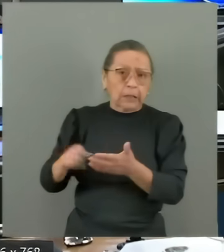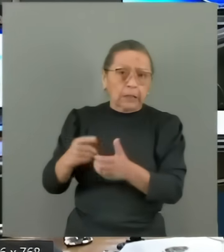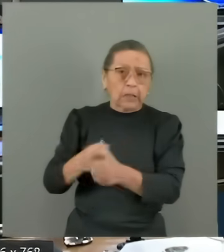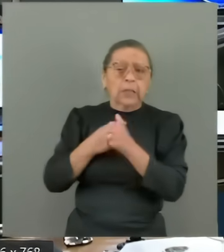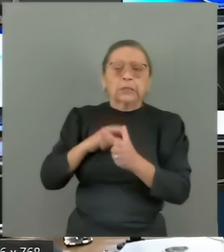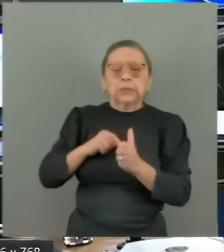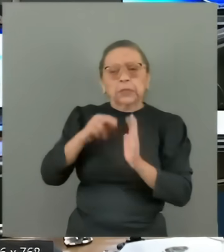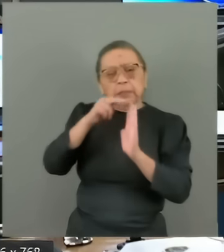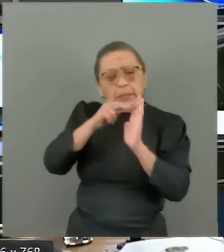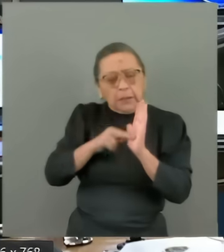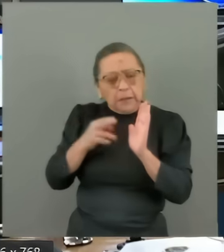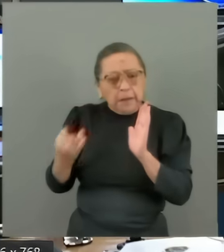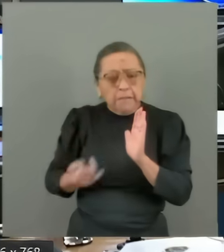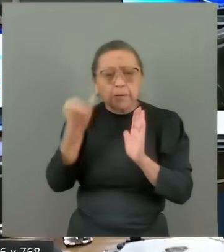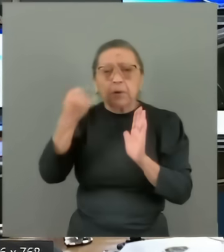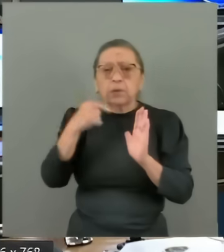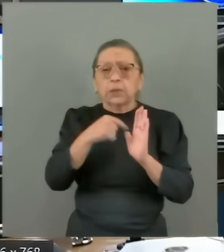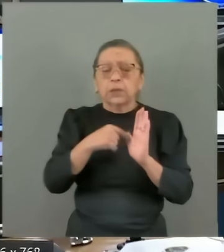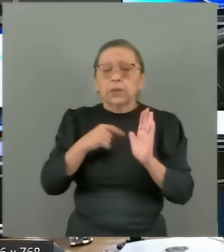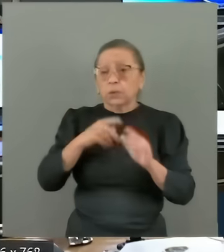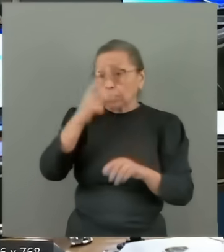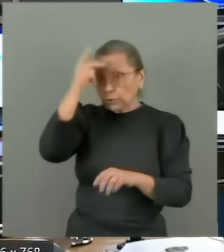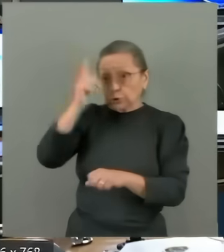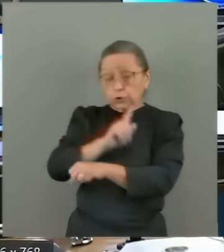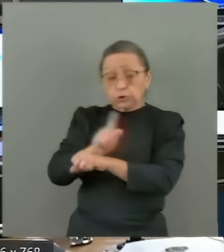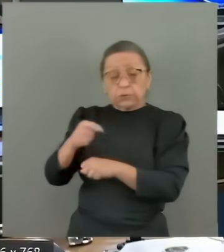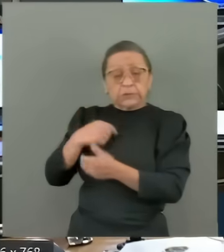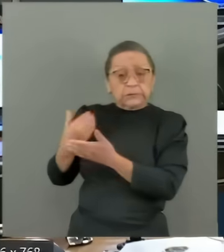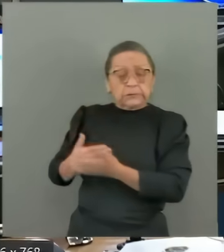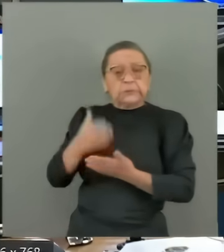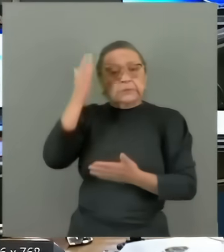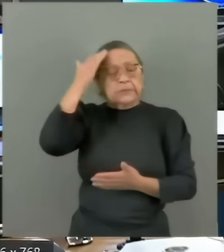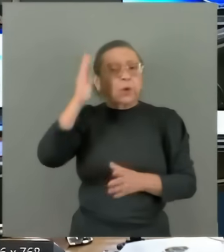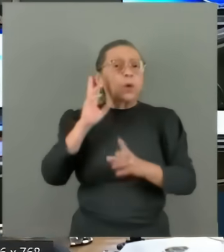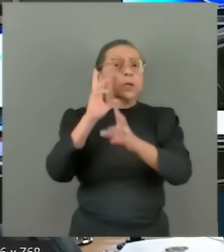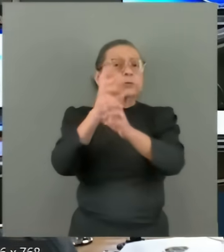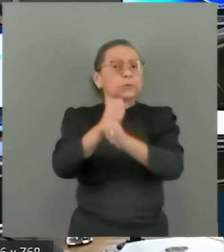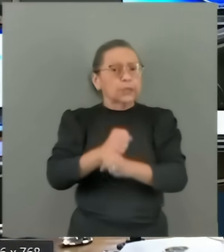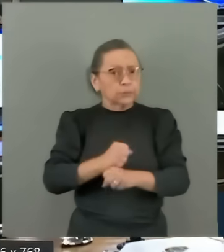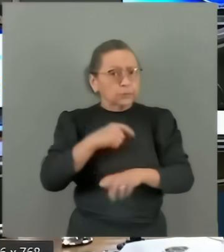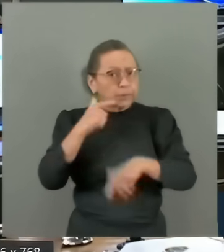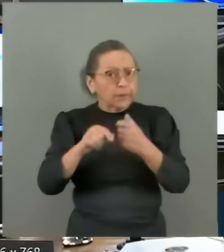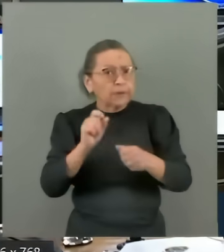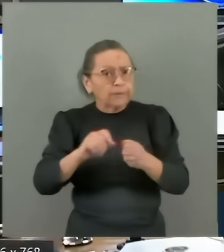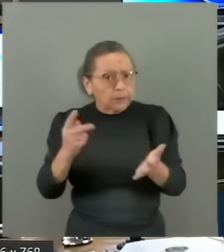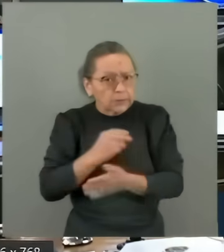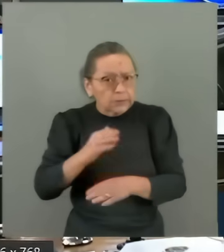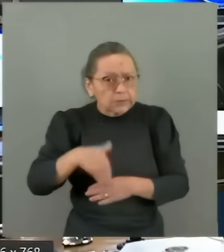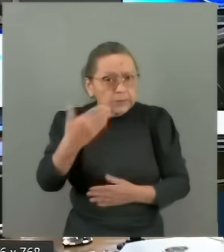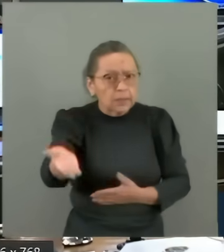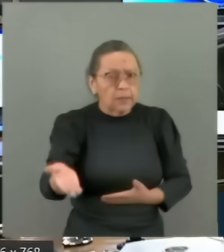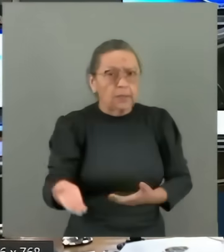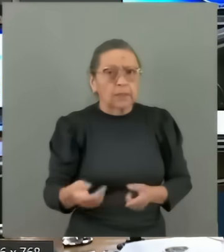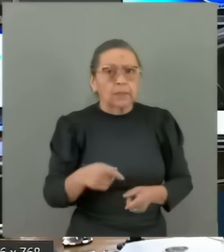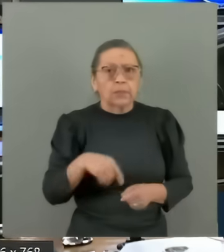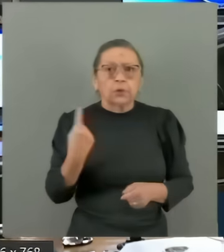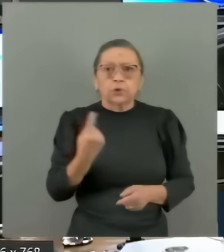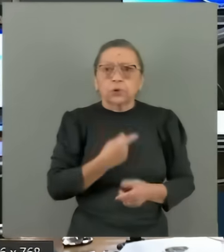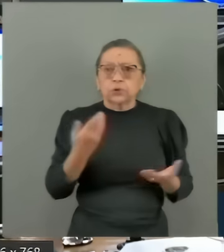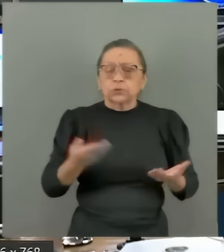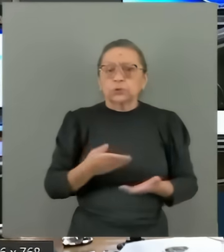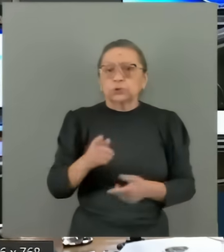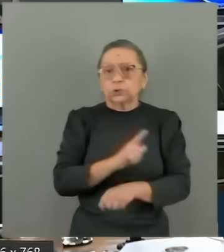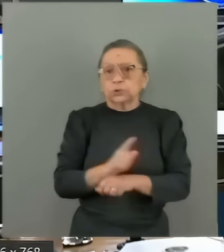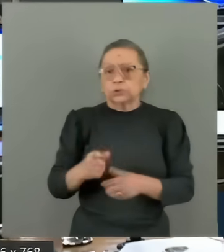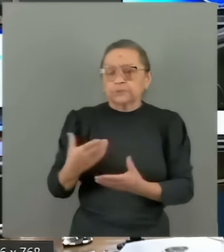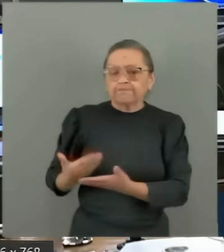bastante importantes e o gestor tem que saber o resultado da sua ação que vai acontecer. Então, nós hoje, o gestor anda